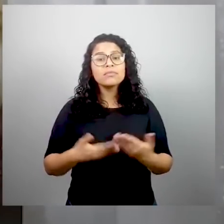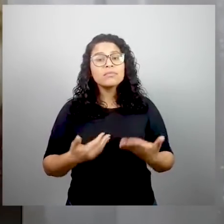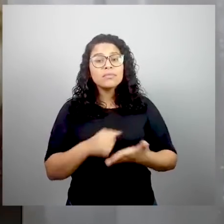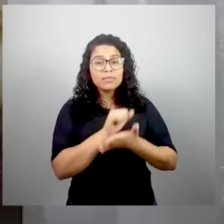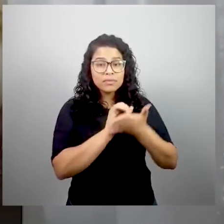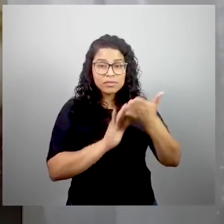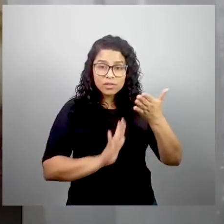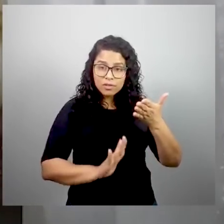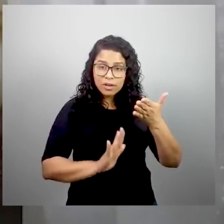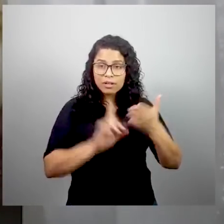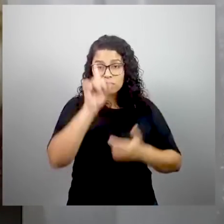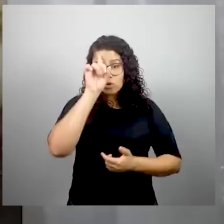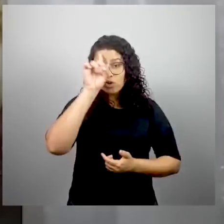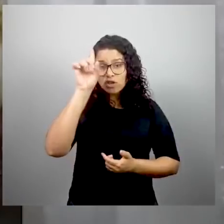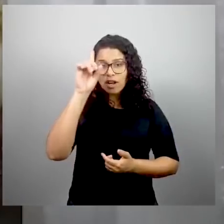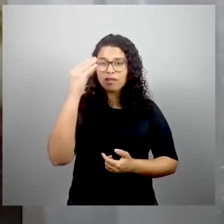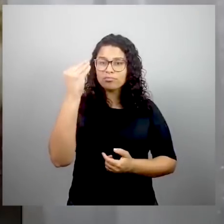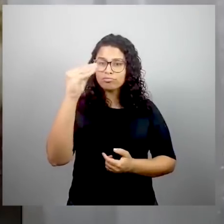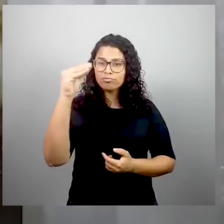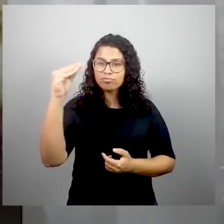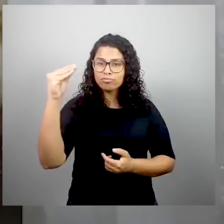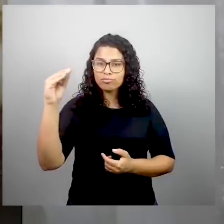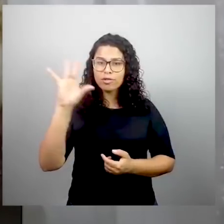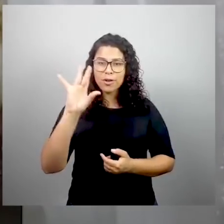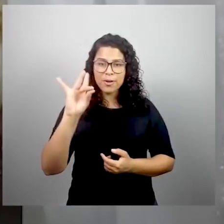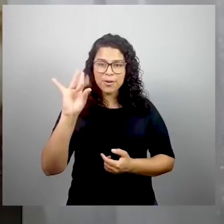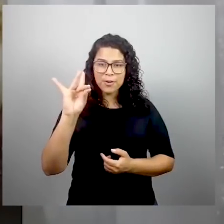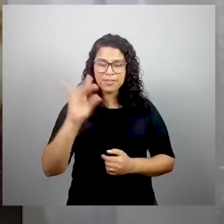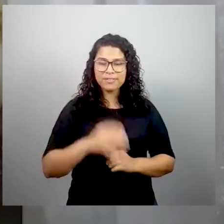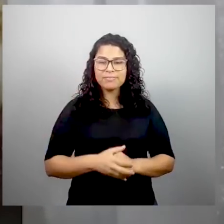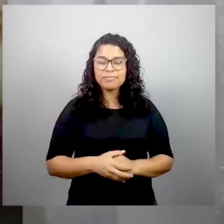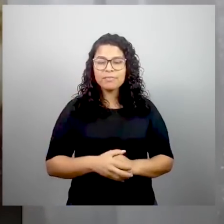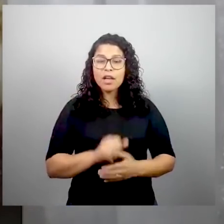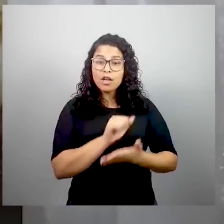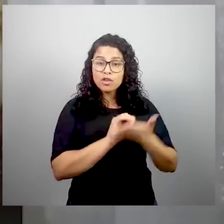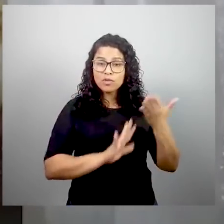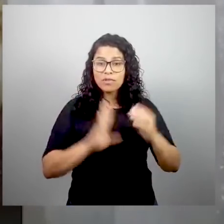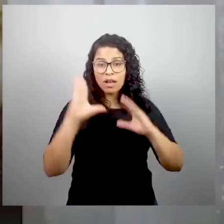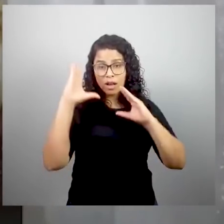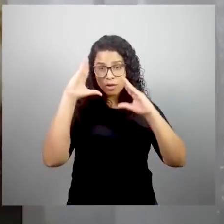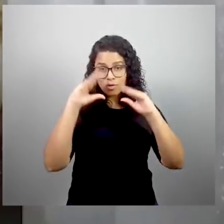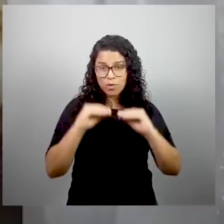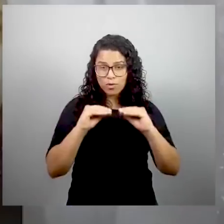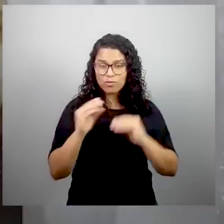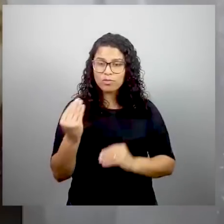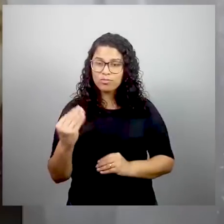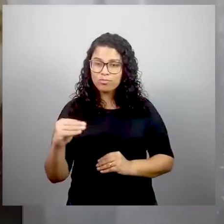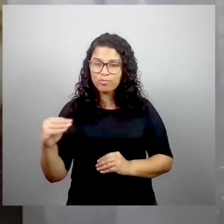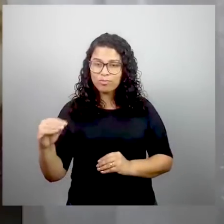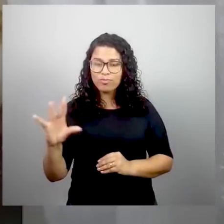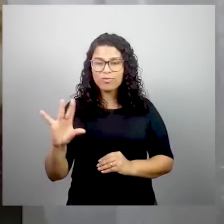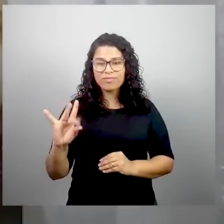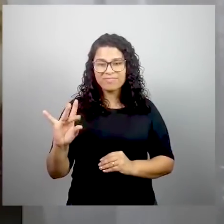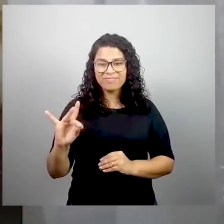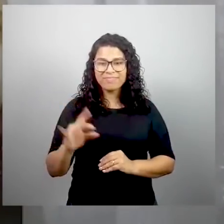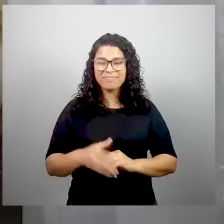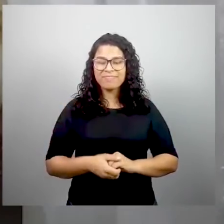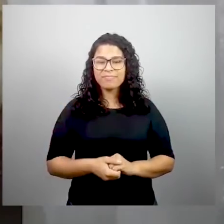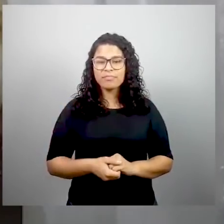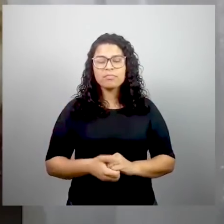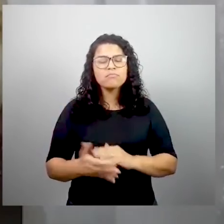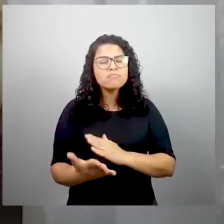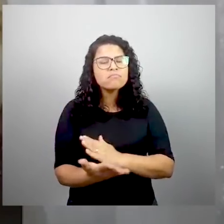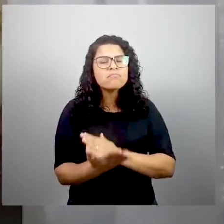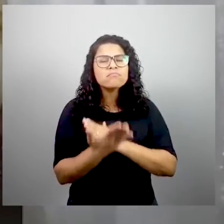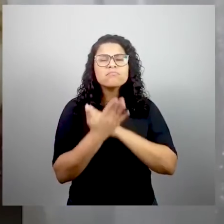aquelas atividades que vocês irão fazer durante o dia e as atividades que vocês irão fazer durante a noite. Isso